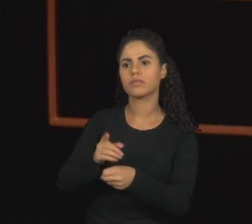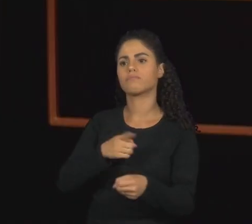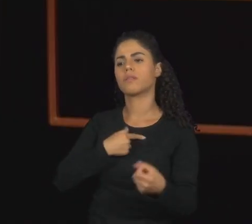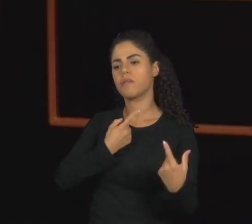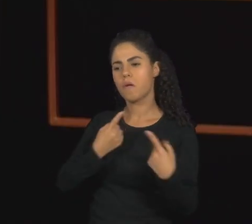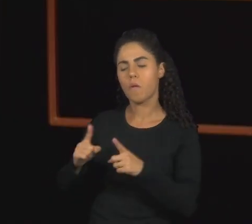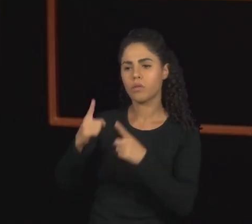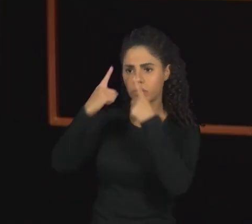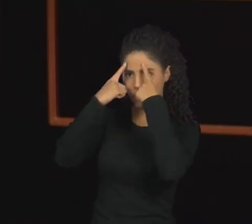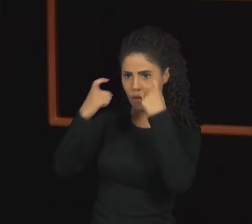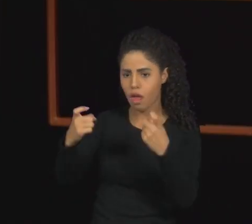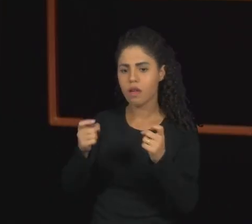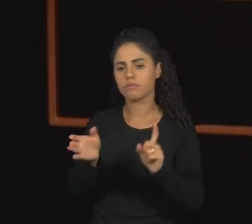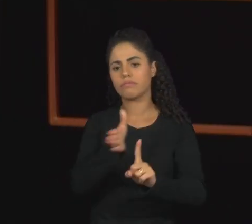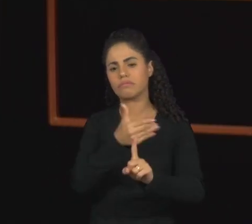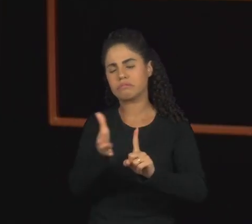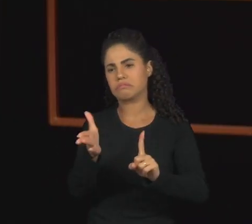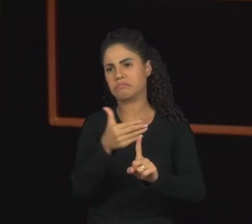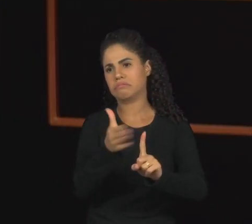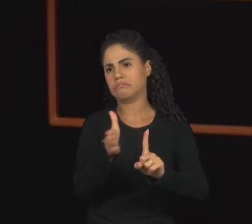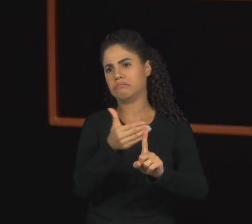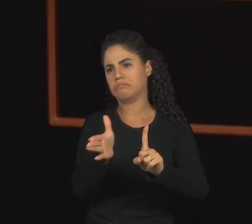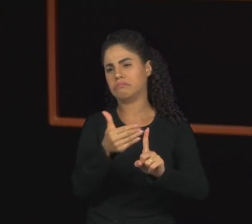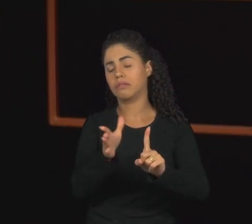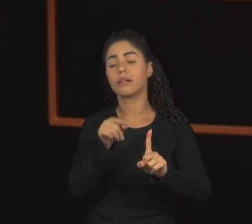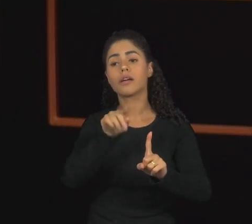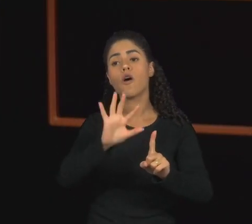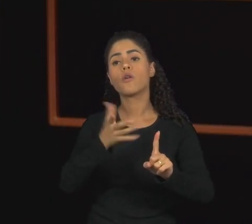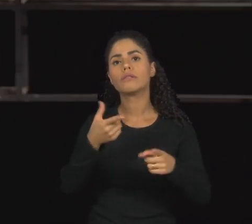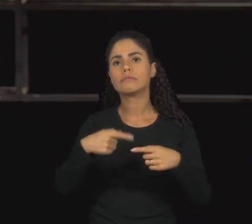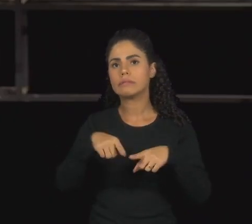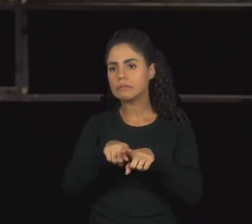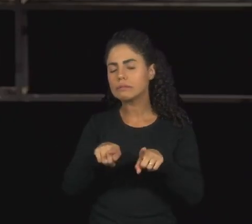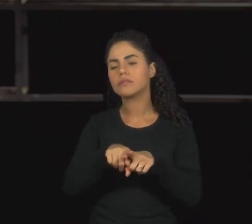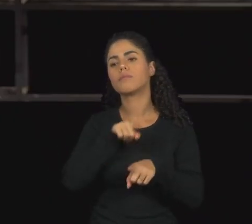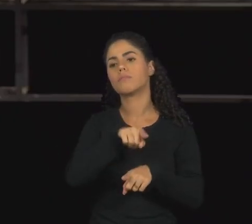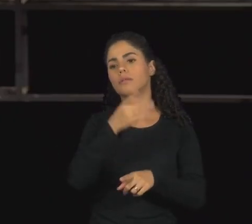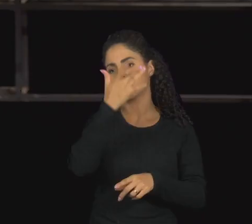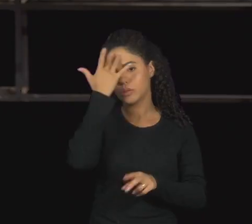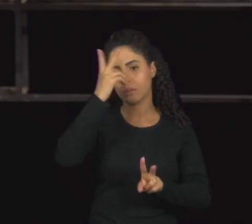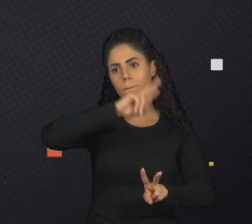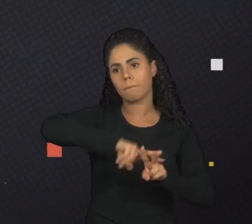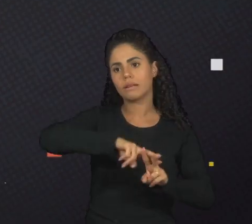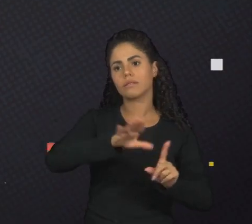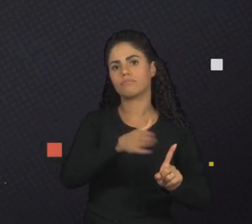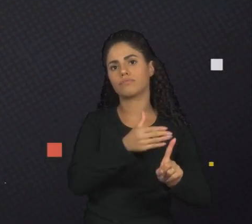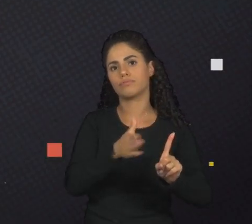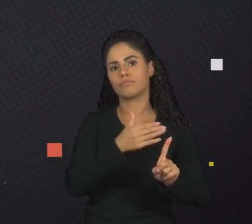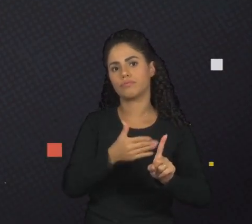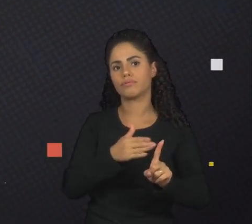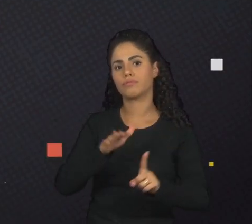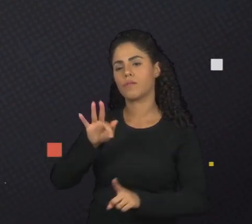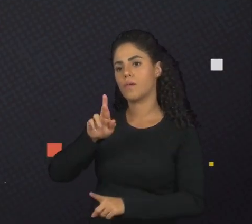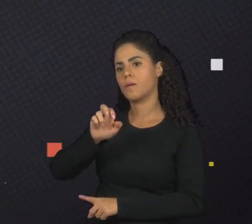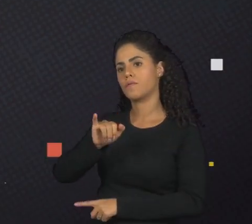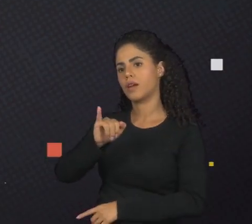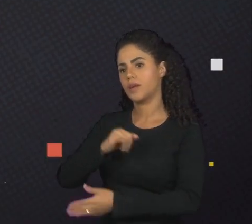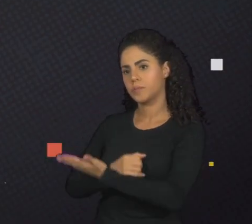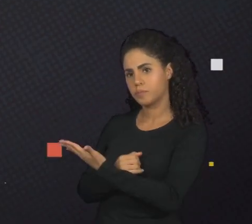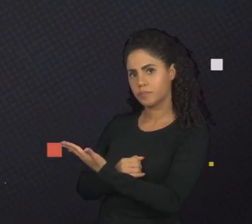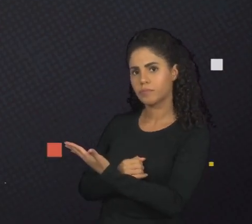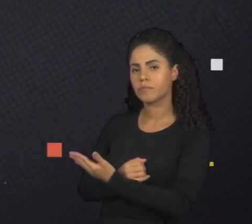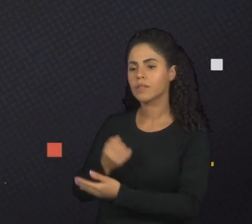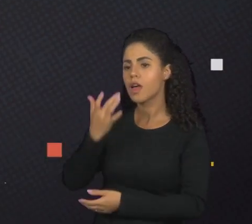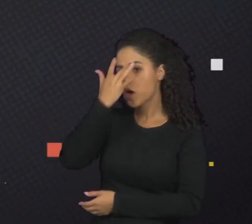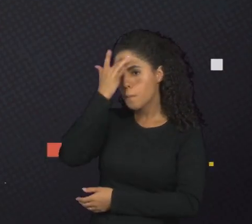a violência e as torturas que estavam acontecendo, e acabaram também sendo presos e torturados. O Frei Tito é uma figura muito